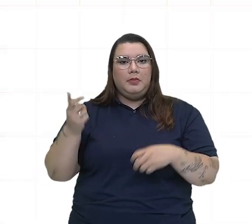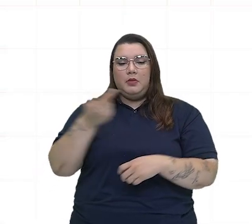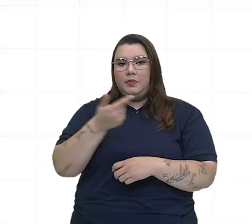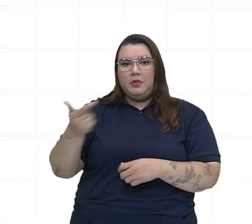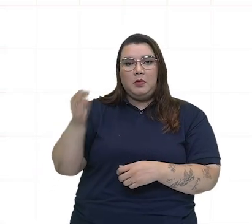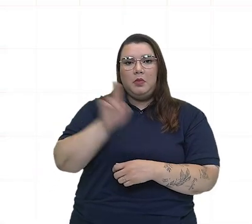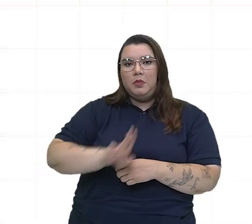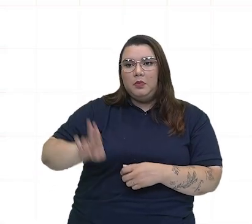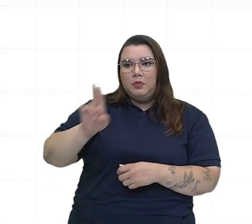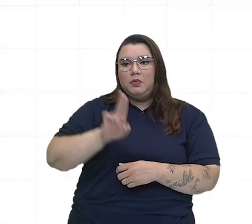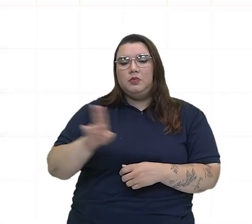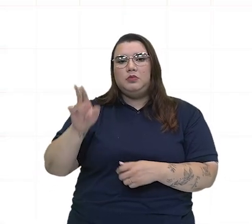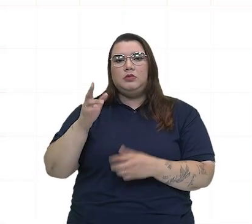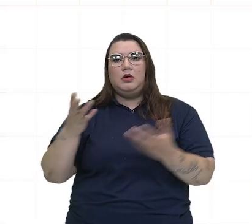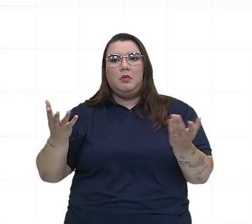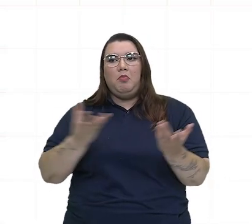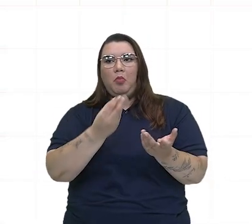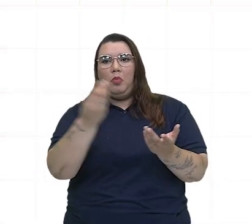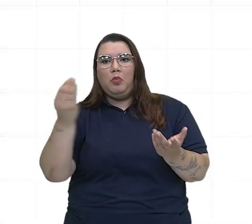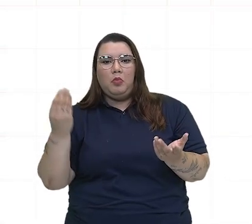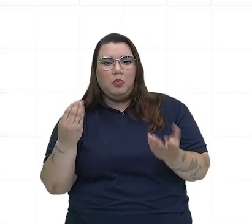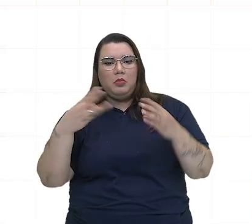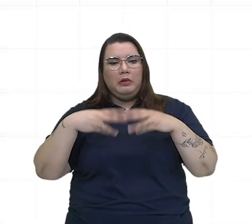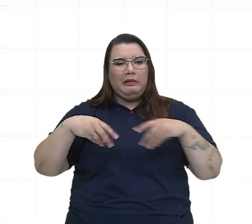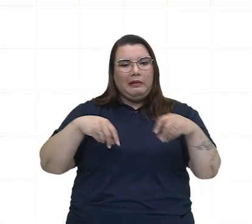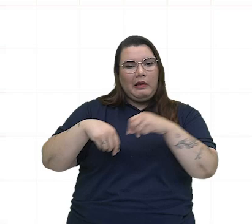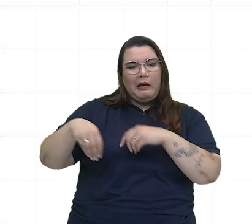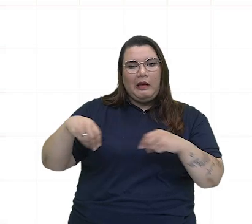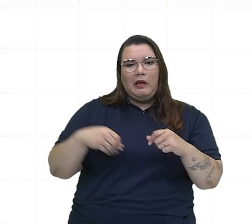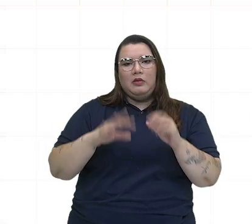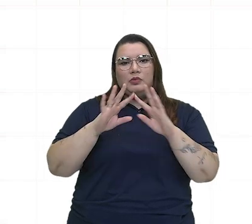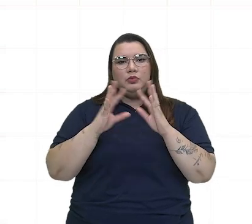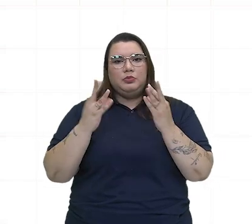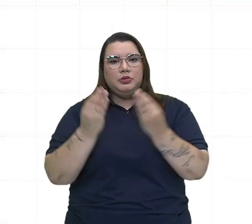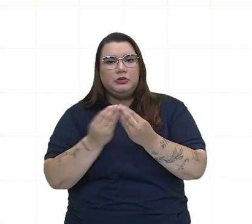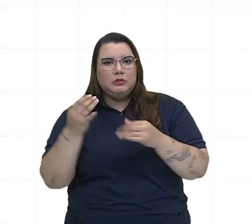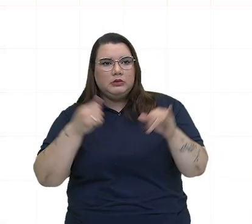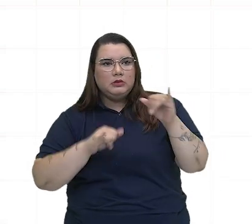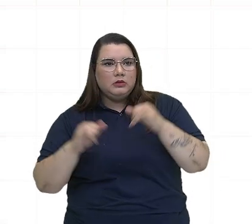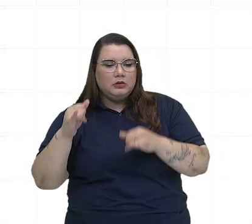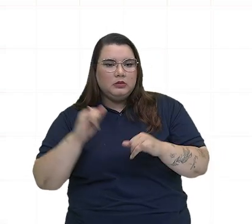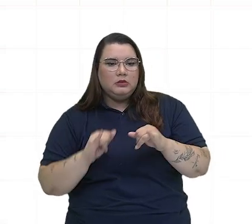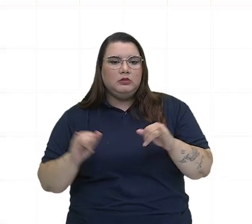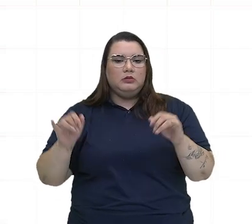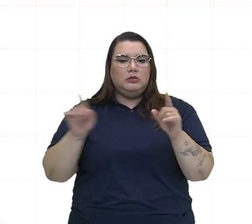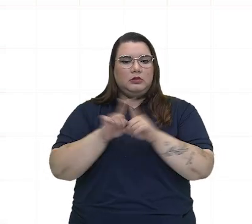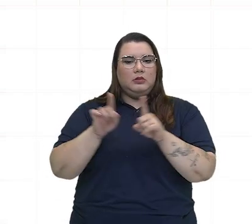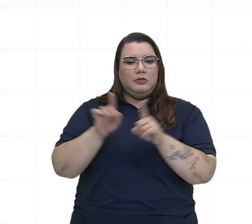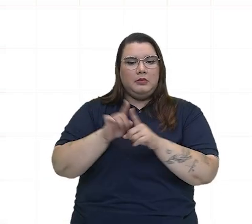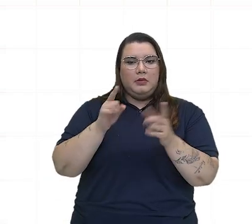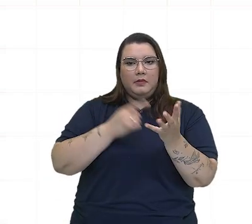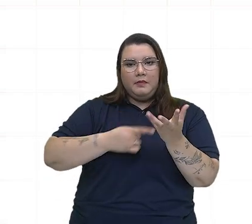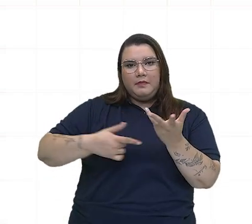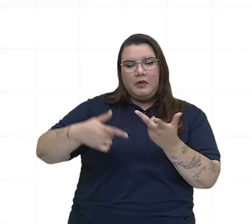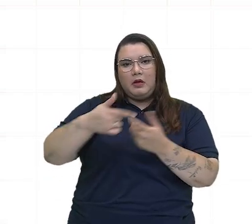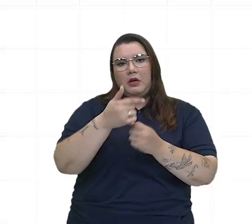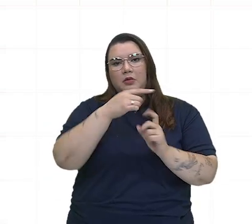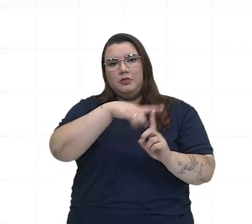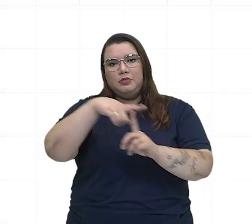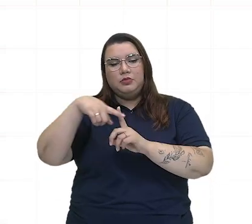grande quantidade de adubos, de fertilizantes, de herbicidas,